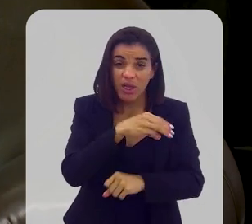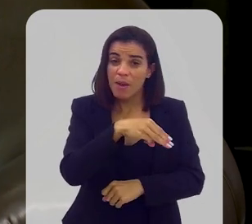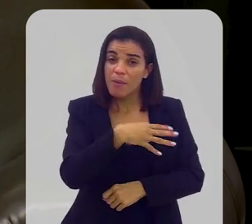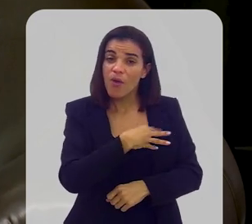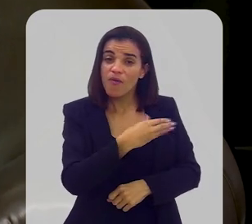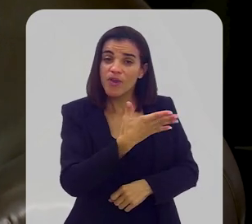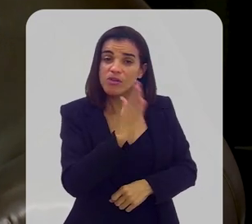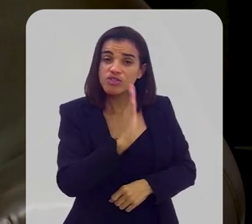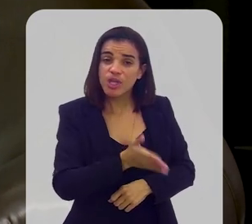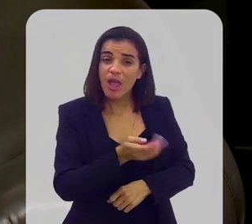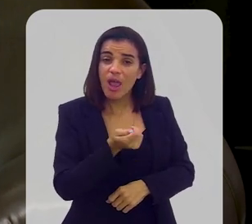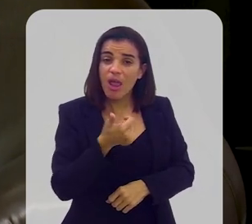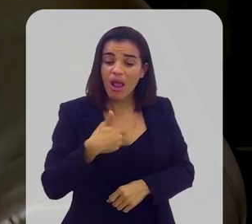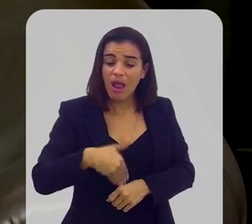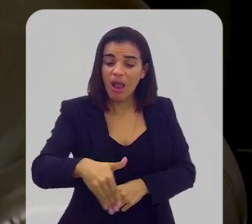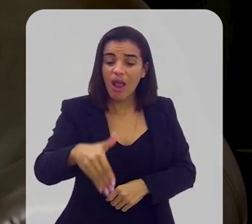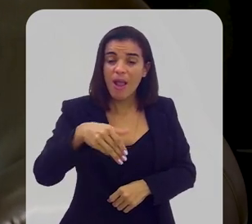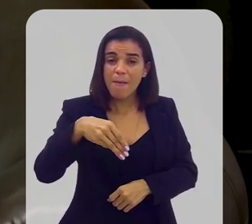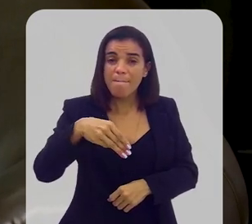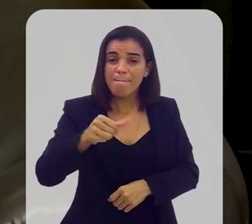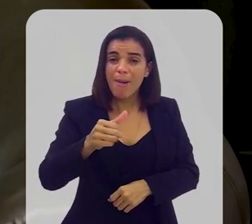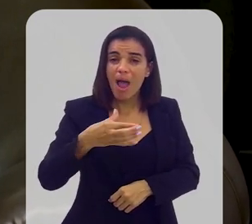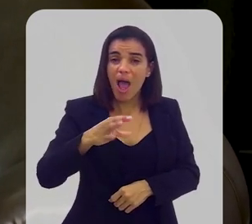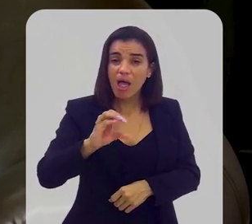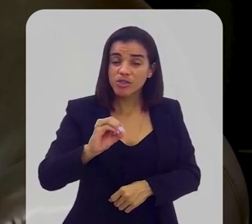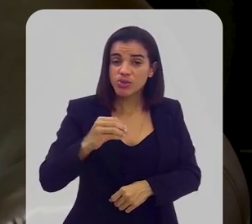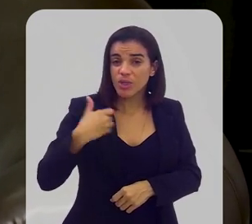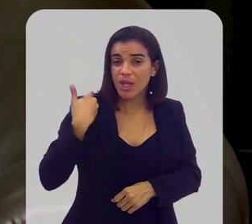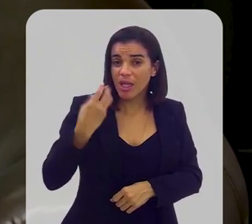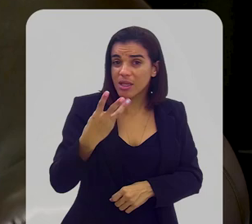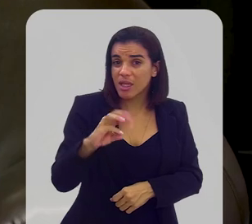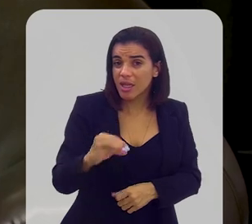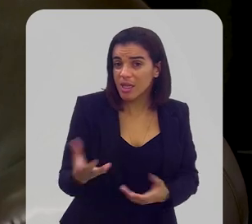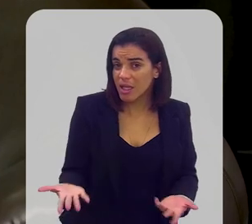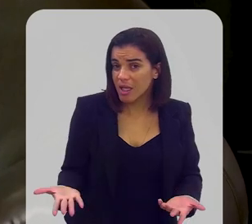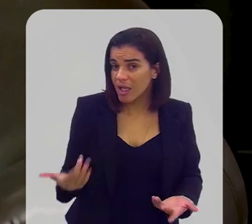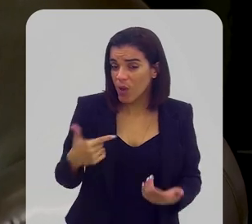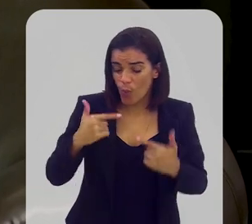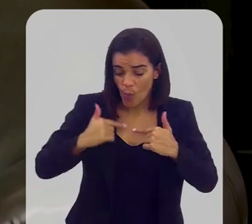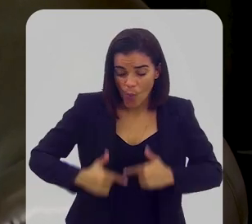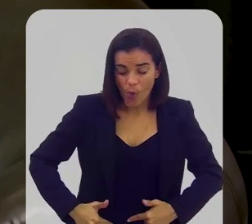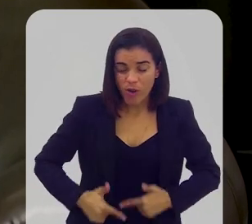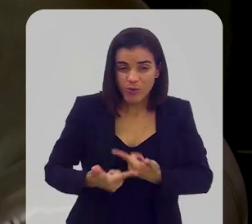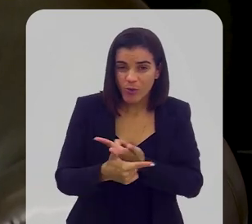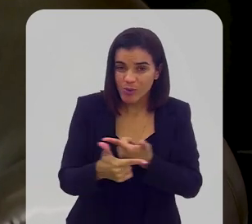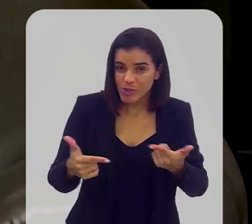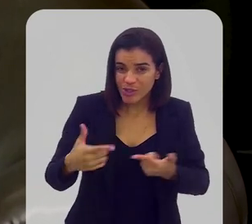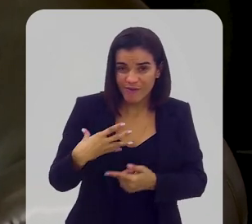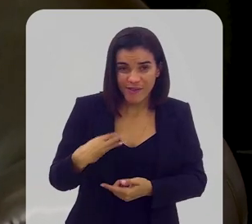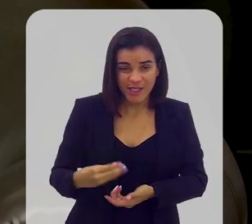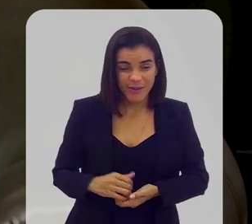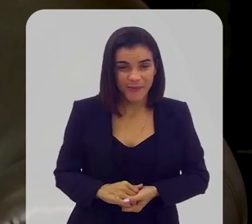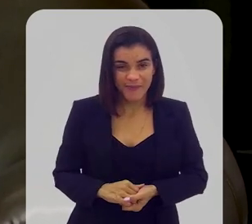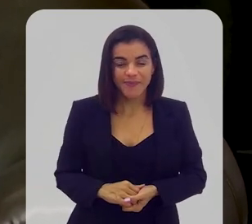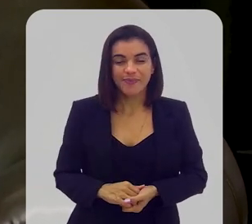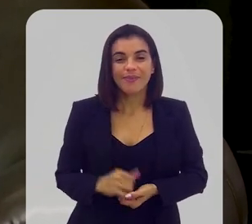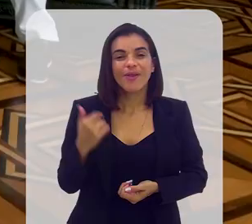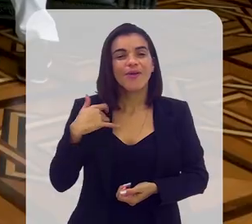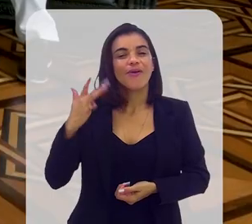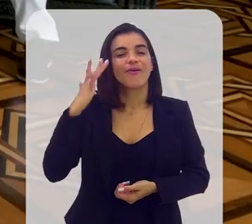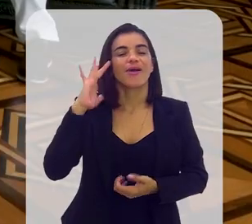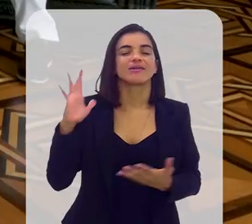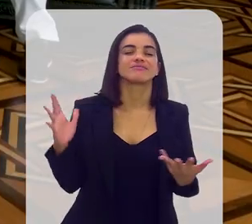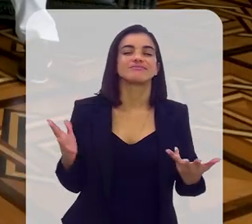o né? Matheus vai fazer 30 em março. Opa! Ele nem existia. Nem existia. Muitos anos. Muitos anos que a gente se conhece. E eu